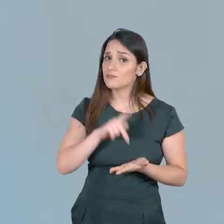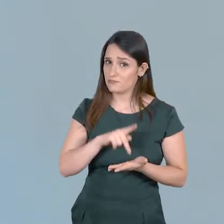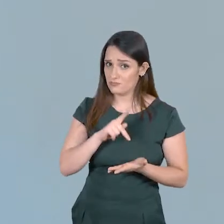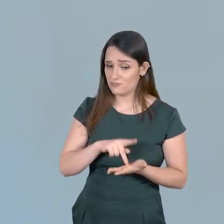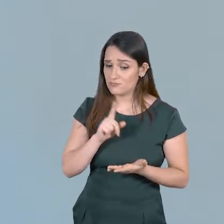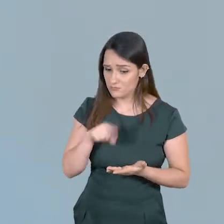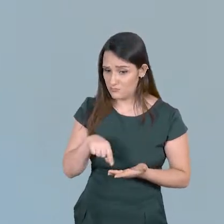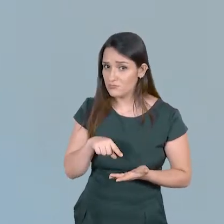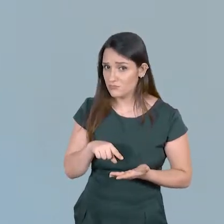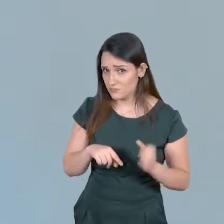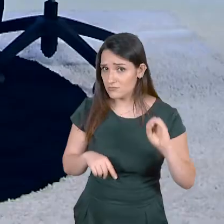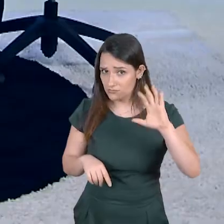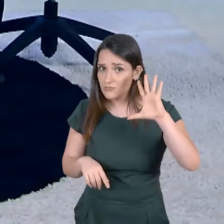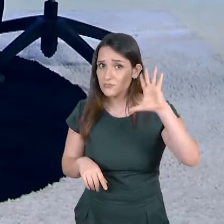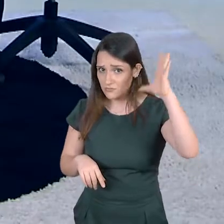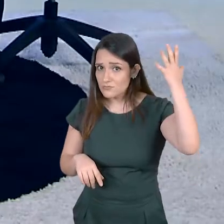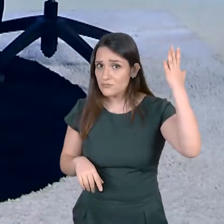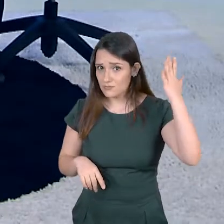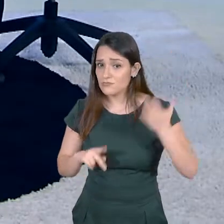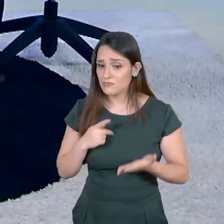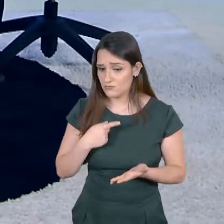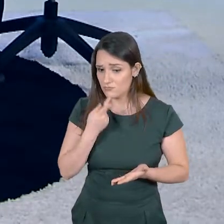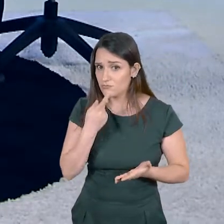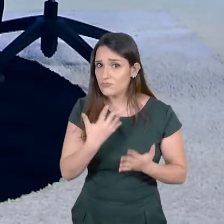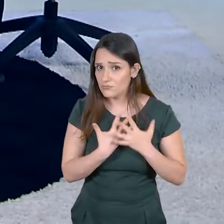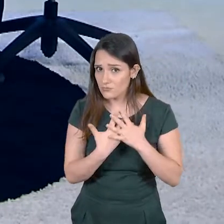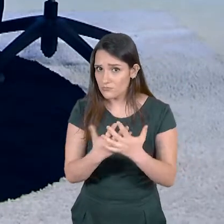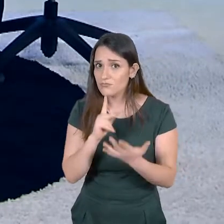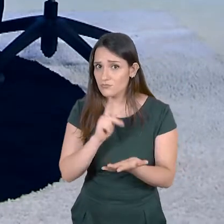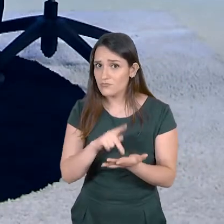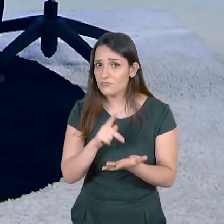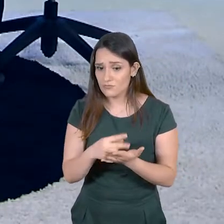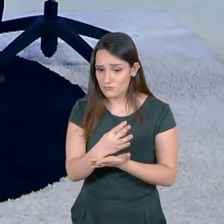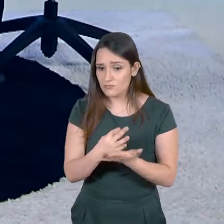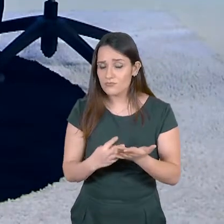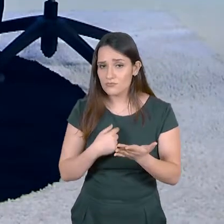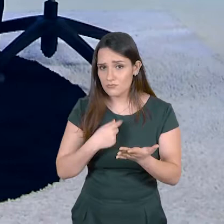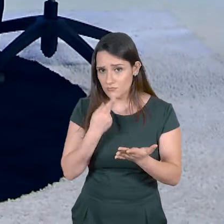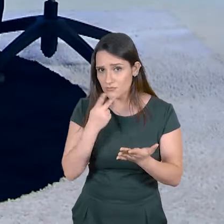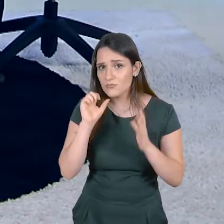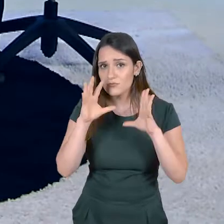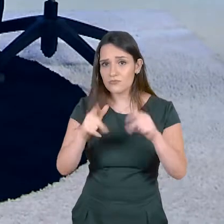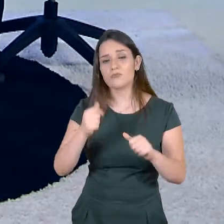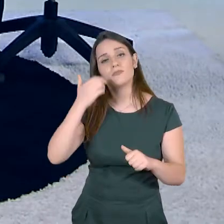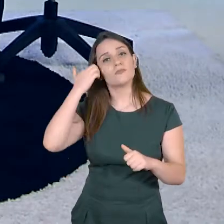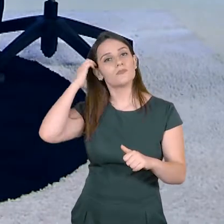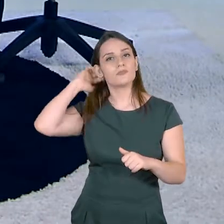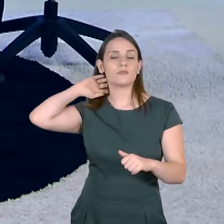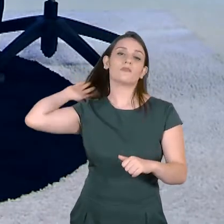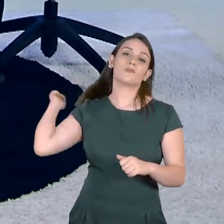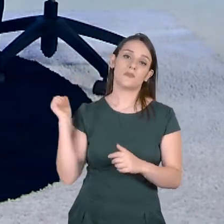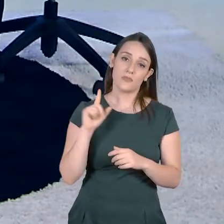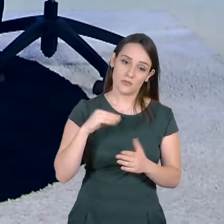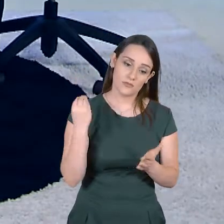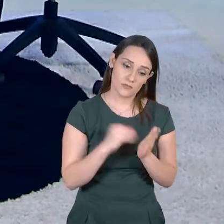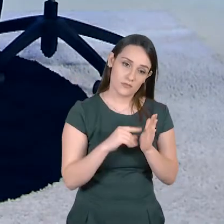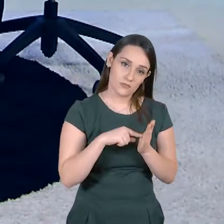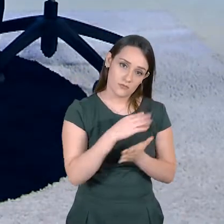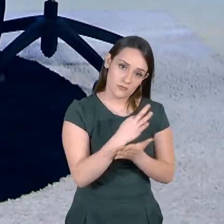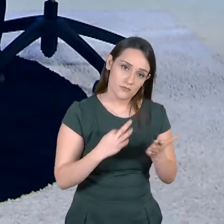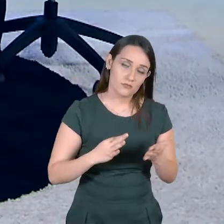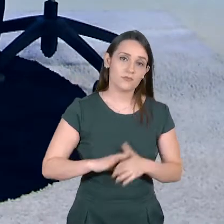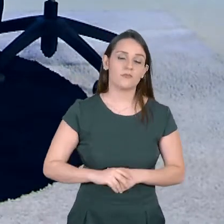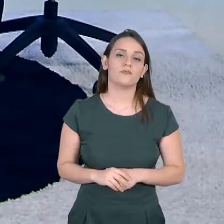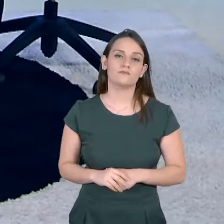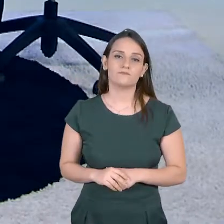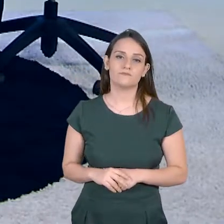muito sincera aqui, é o que a gente lê no texto, estou sendo verdadeira, estou sendo verdadeira, é o que está no texto. Então, são